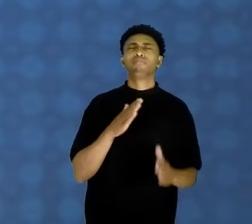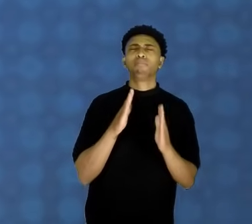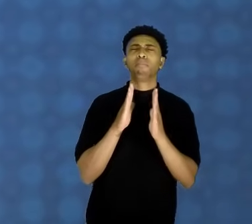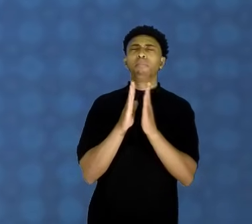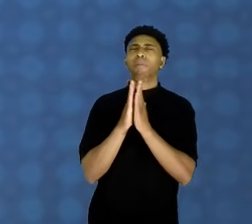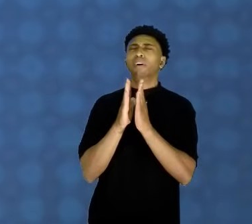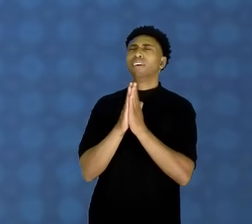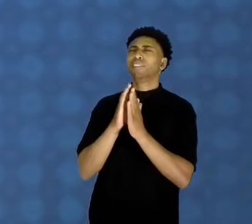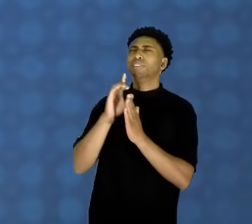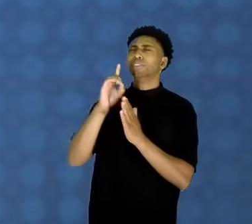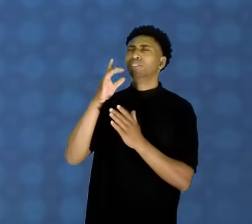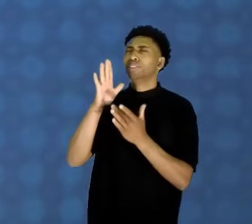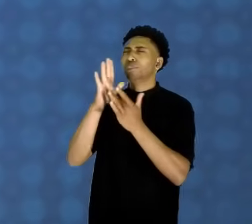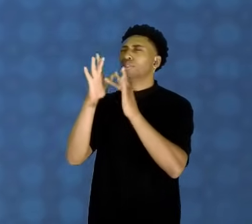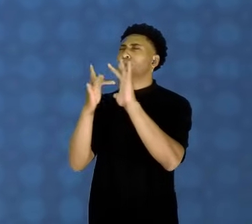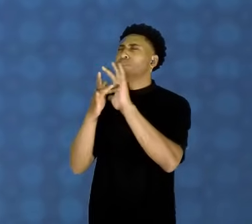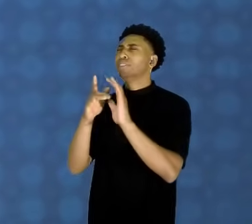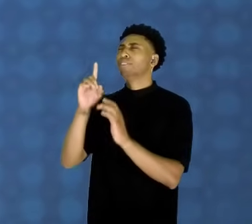fica em silêncio.